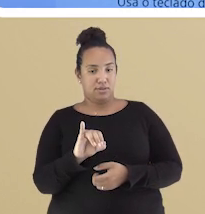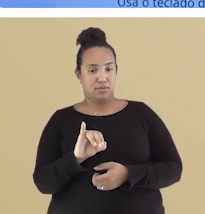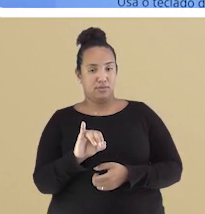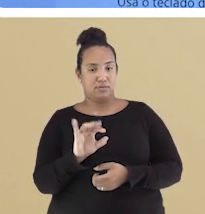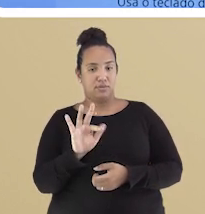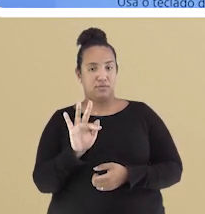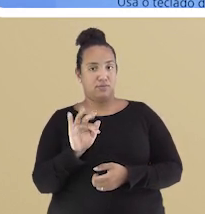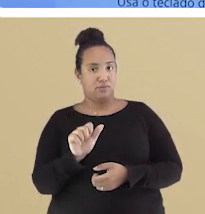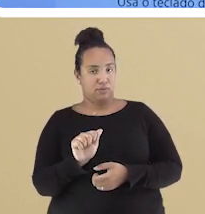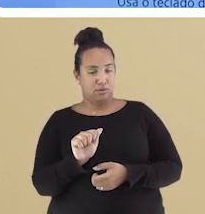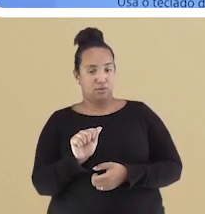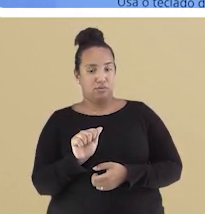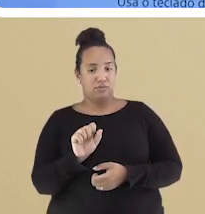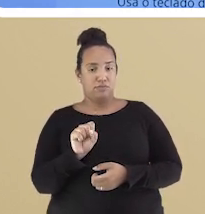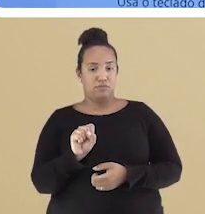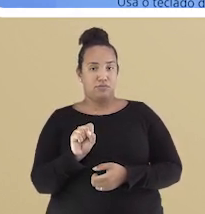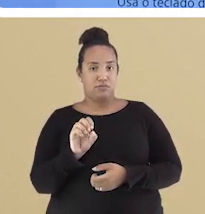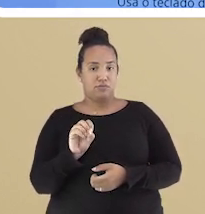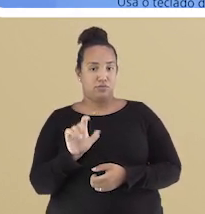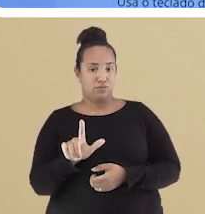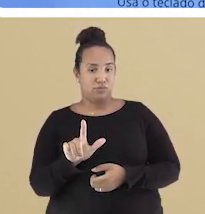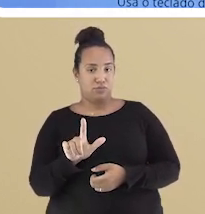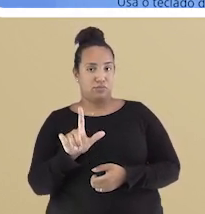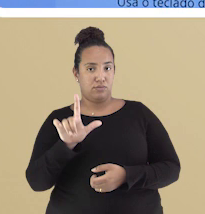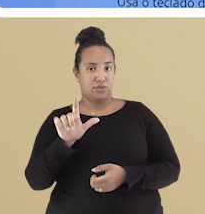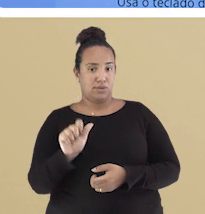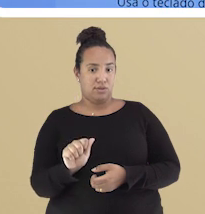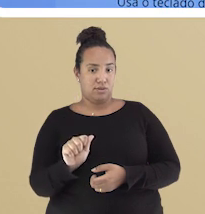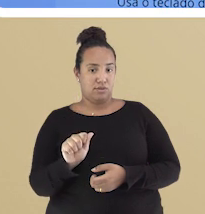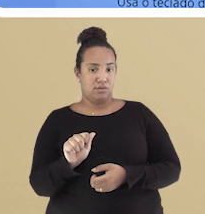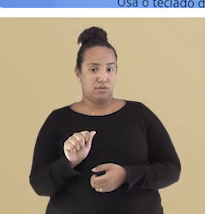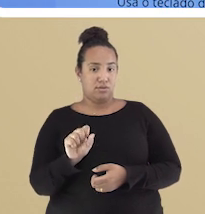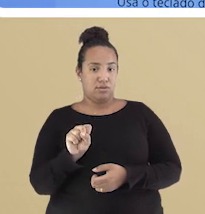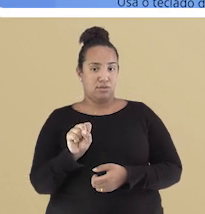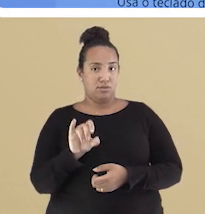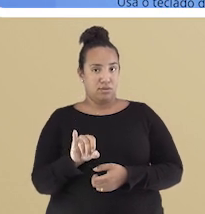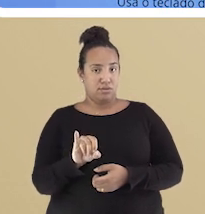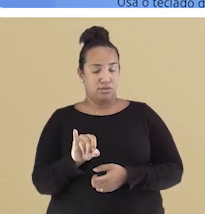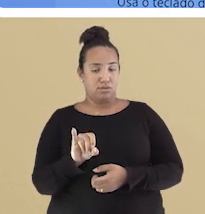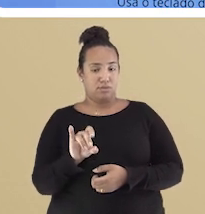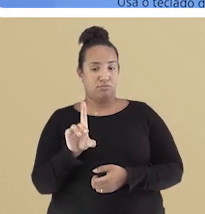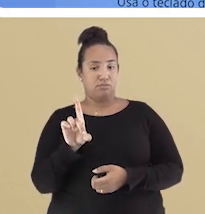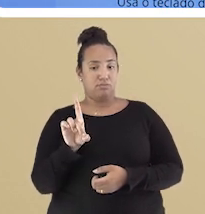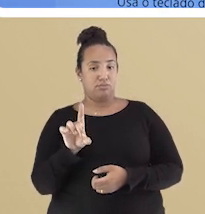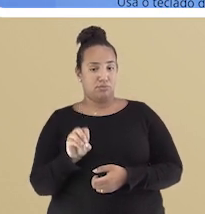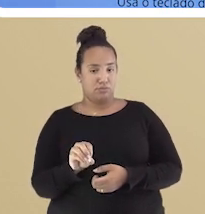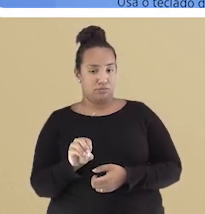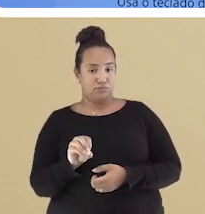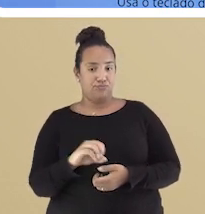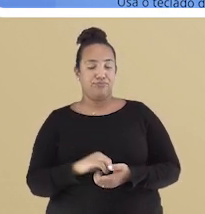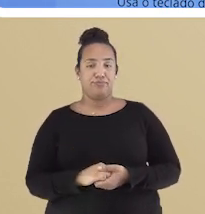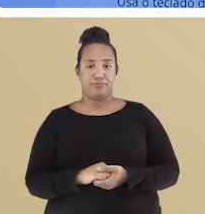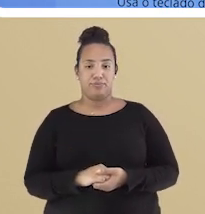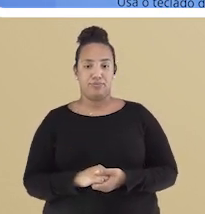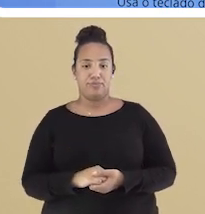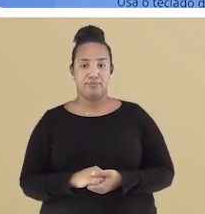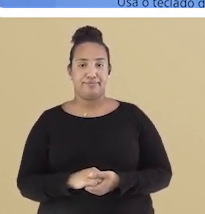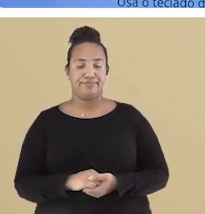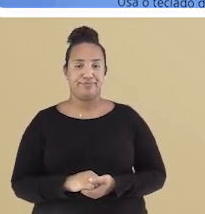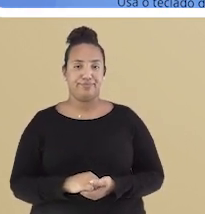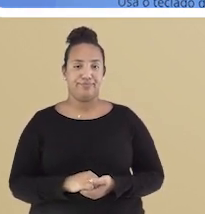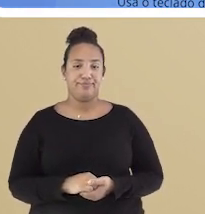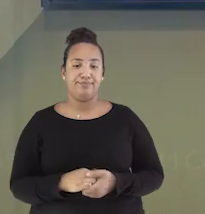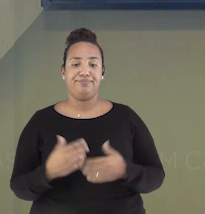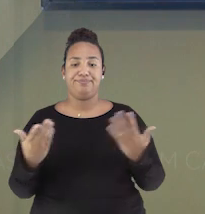em um mi o fá o sol lá o si e volta